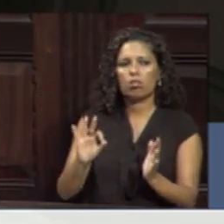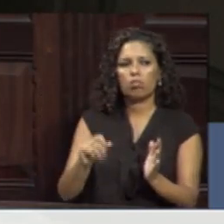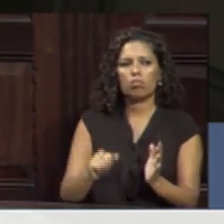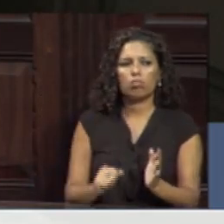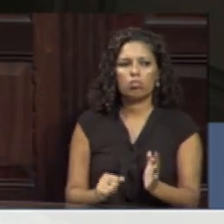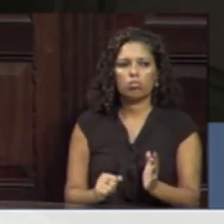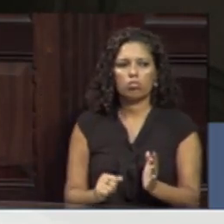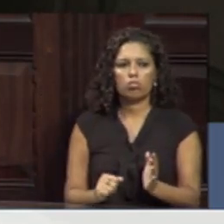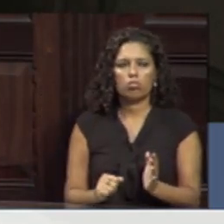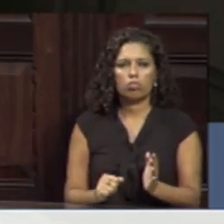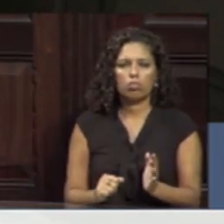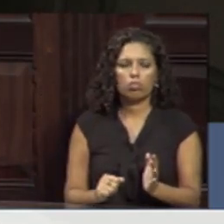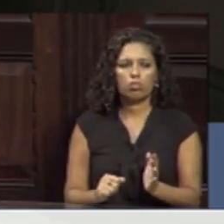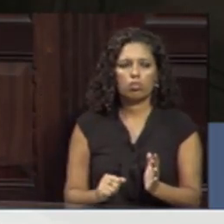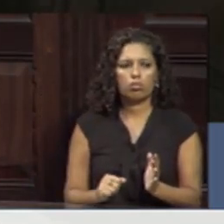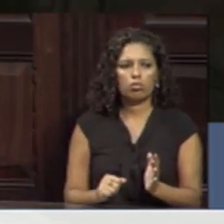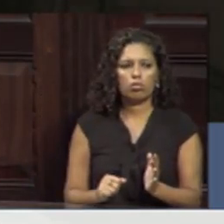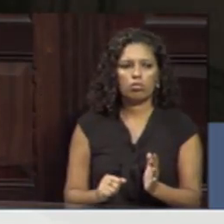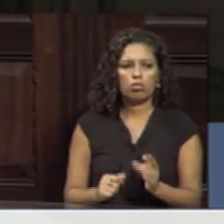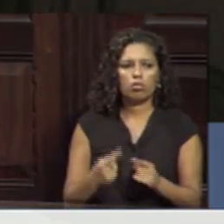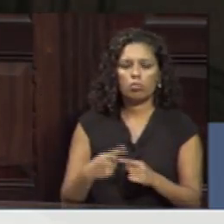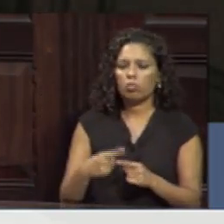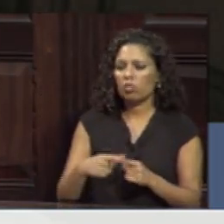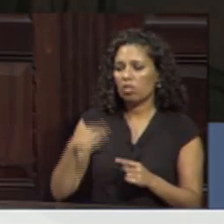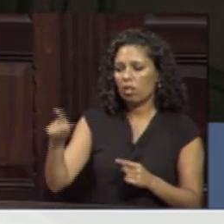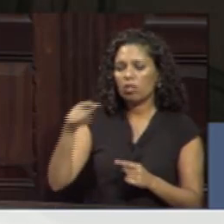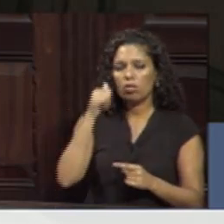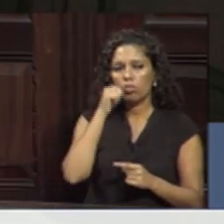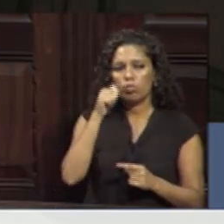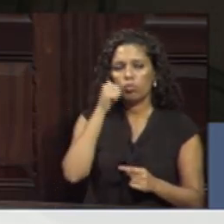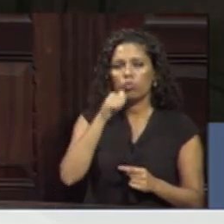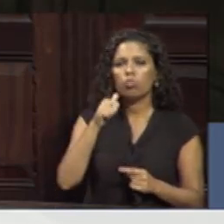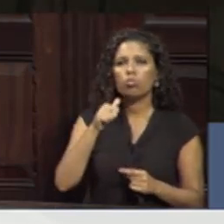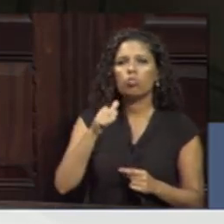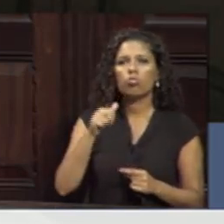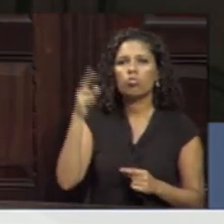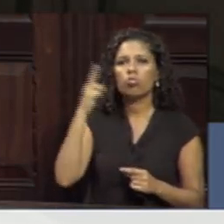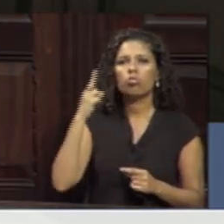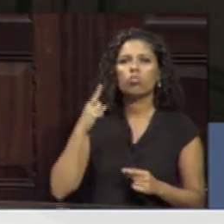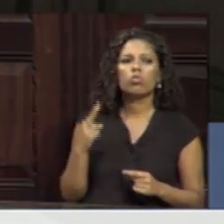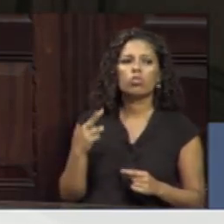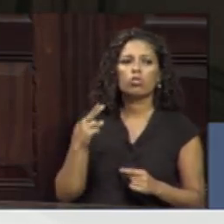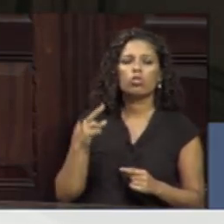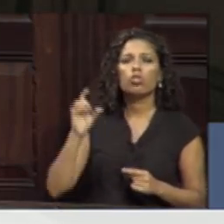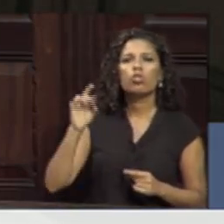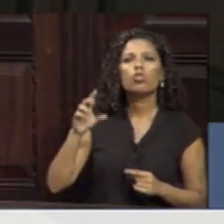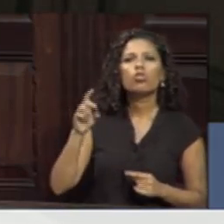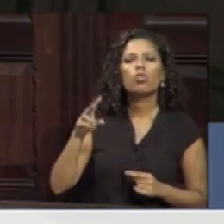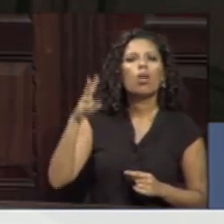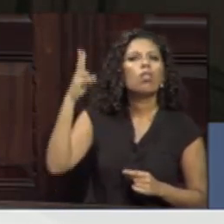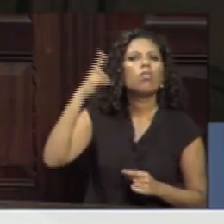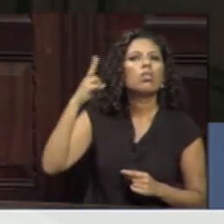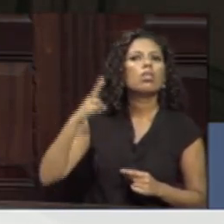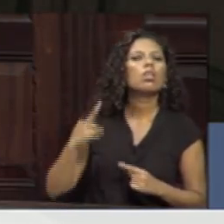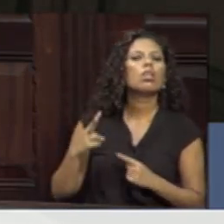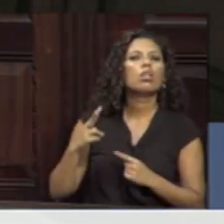concluir, porque Marielle não era somente uma vereadora do